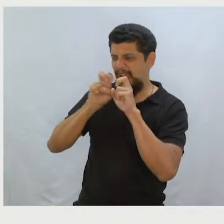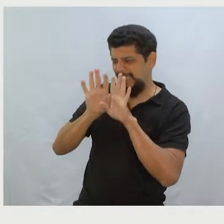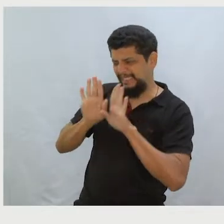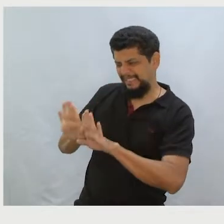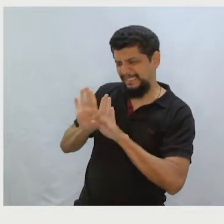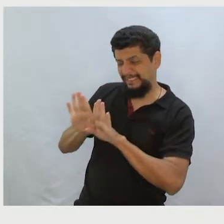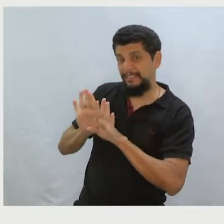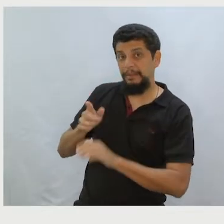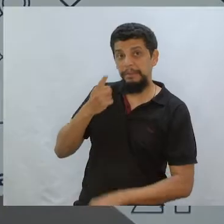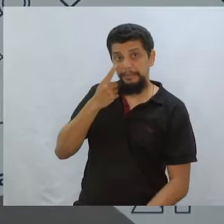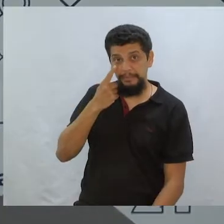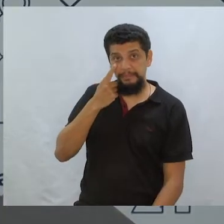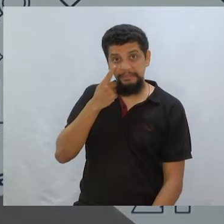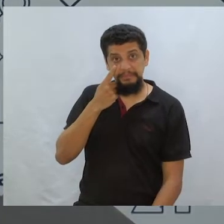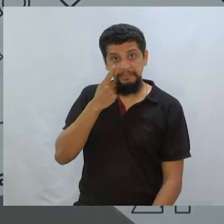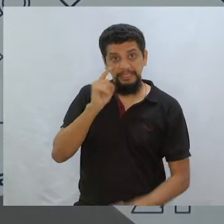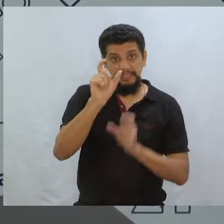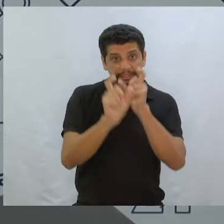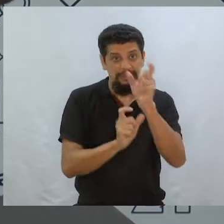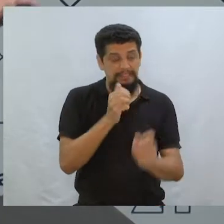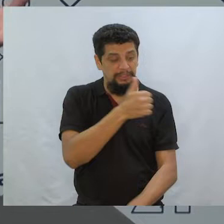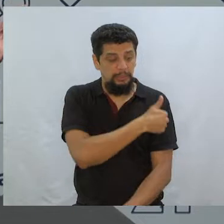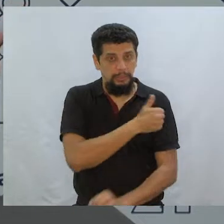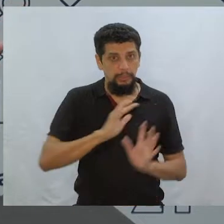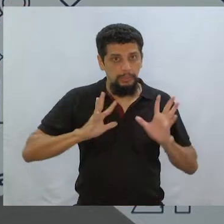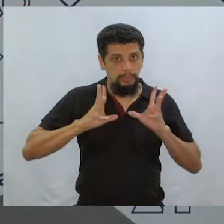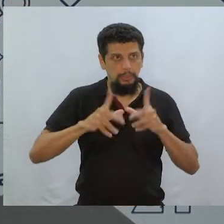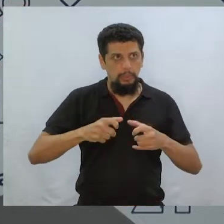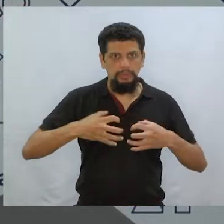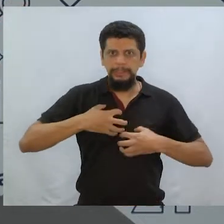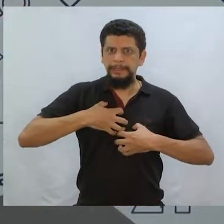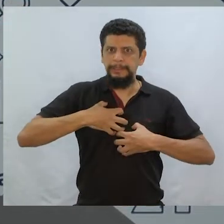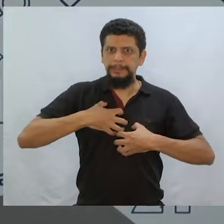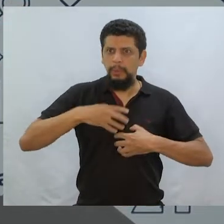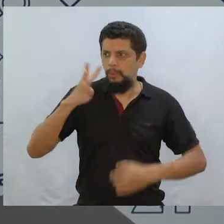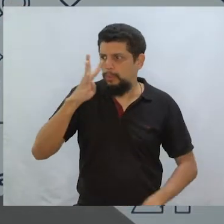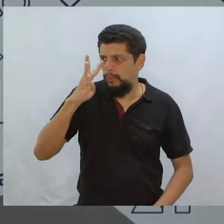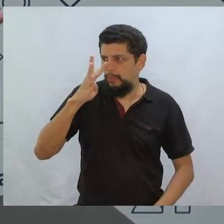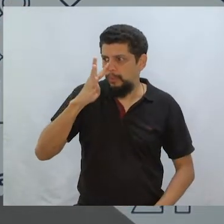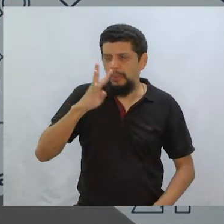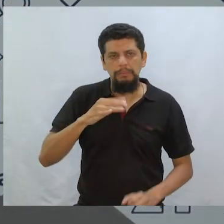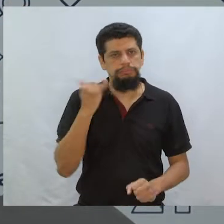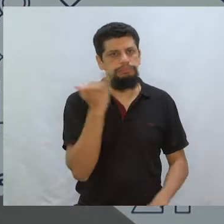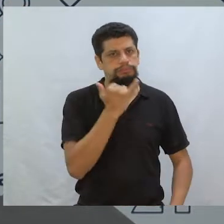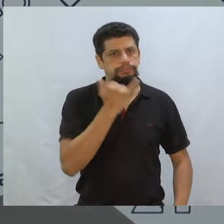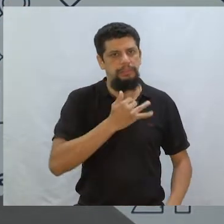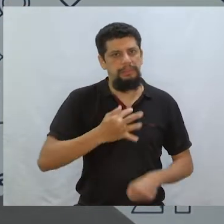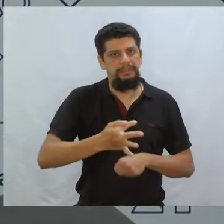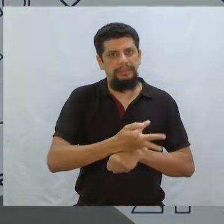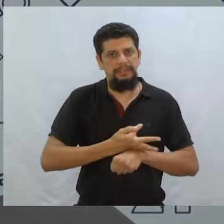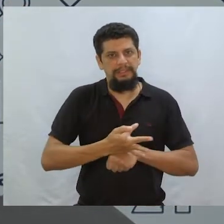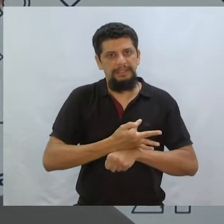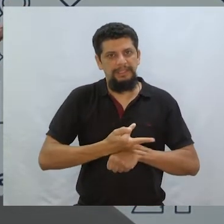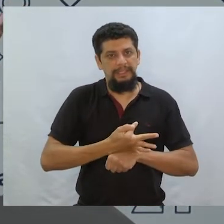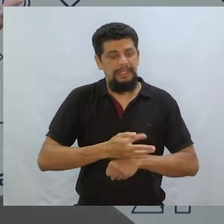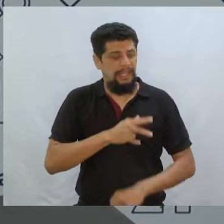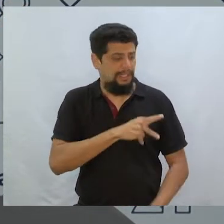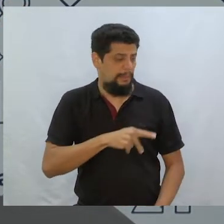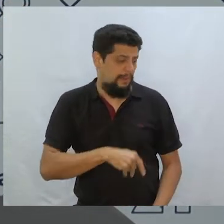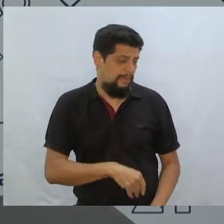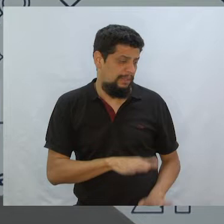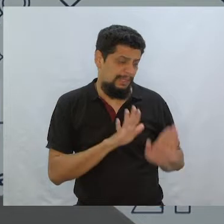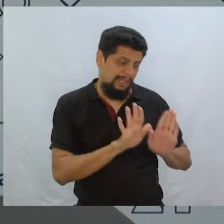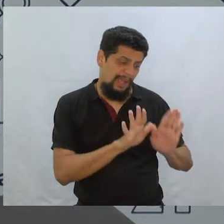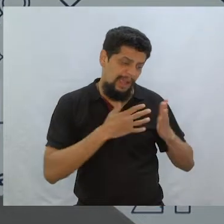gritar então pensem nesses alunos ali todos empolgados contando das férias e essa professora